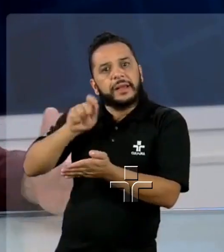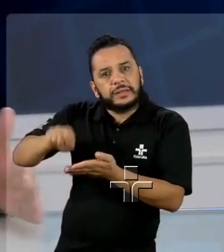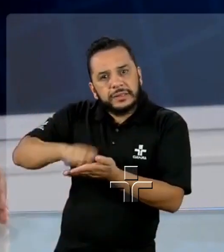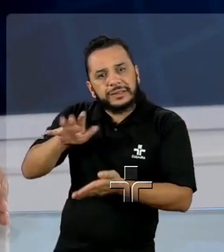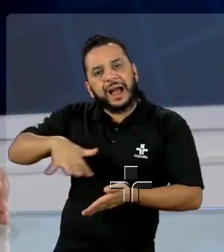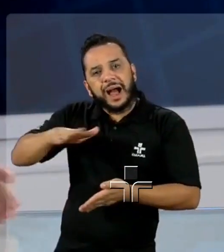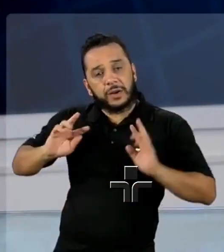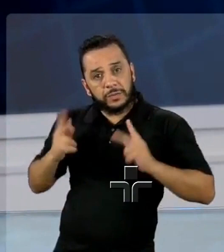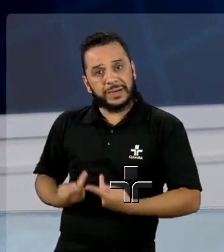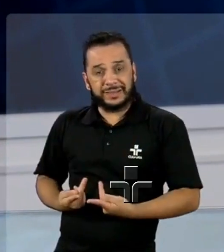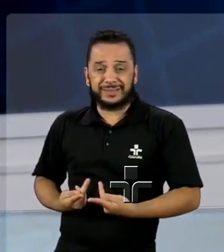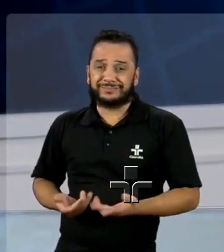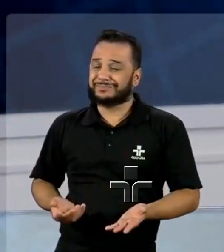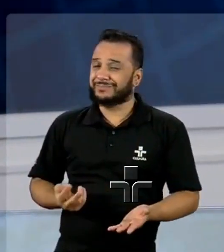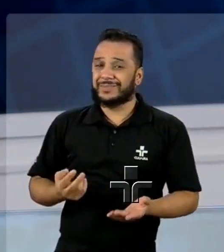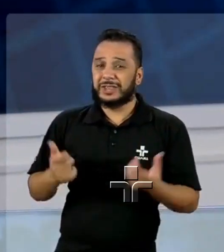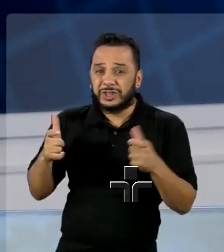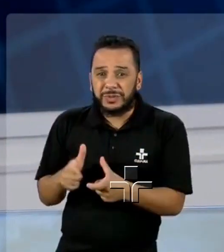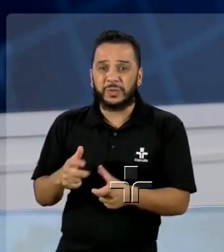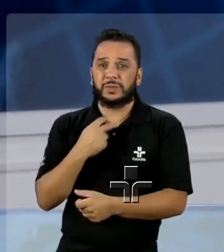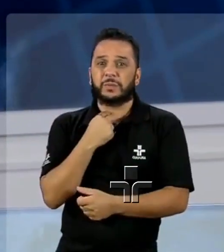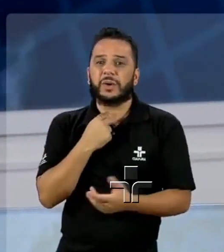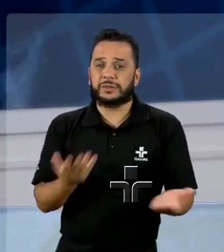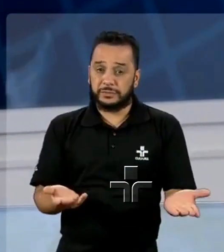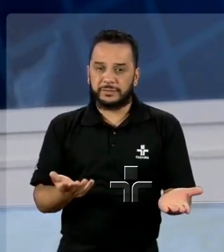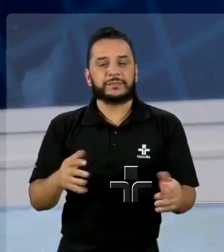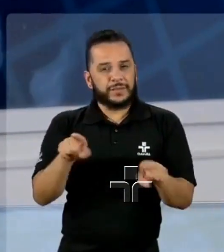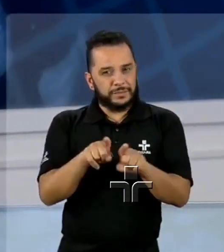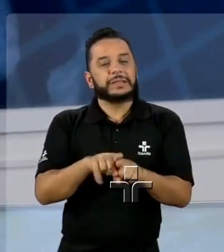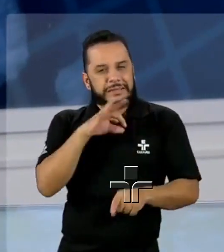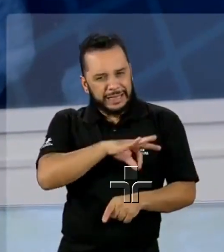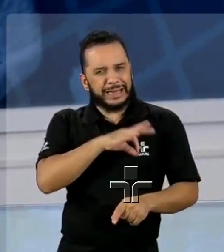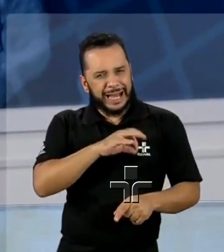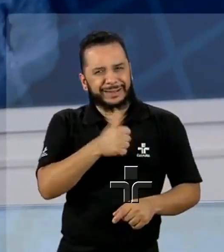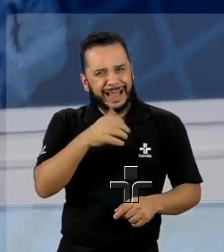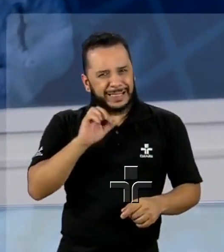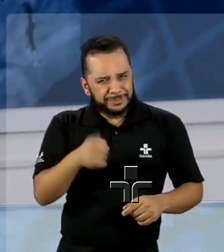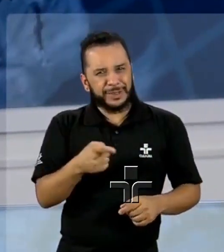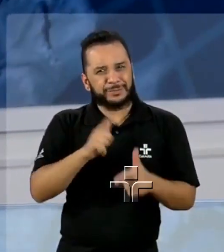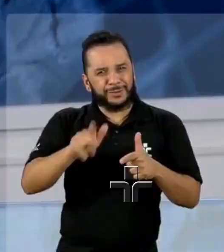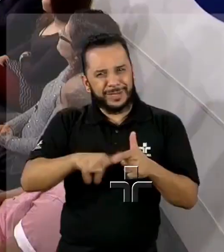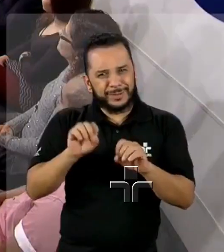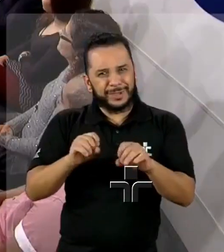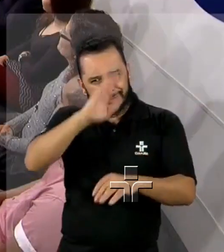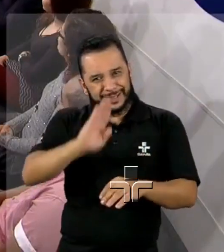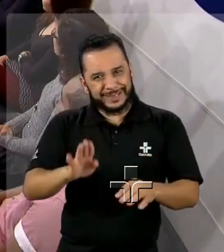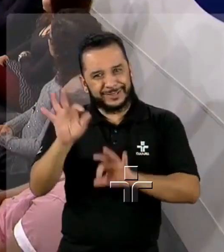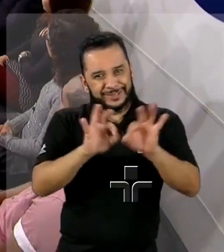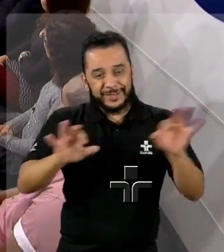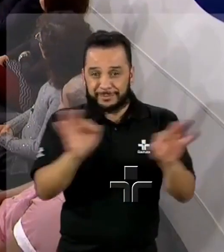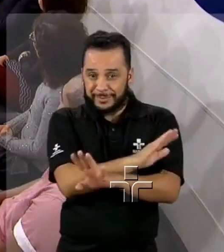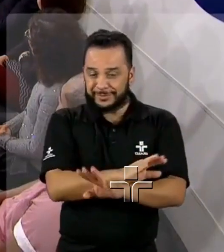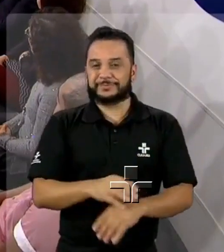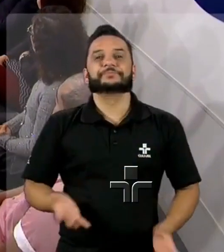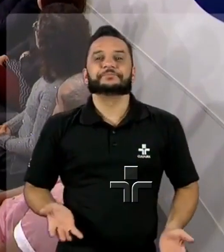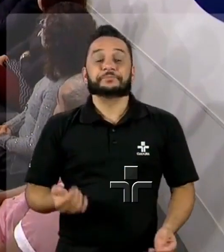diminui disciplinas humanas. E, por outro lado, aumenta o salário para R$10 mil, você vai ver que o problema da educação do Brasil vai se resolver. Mais uma